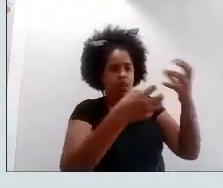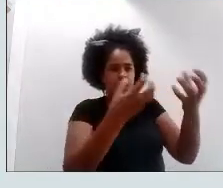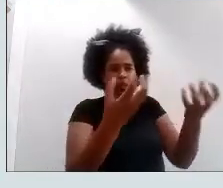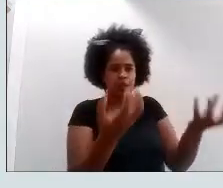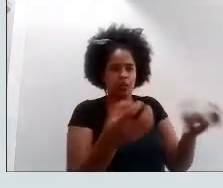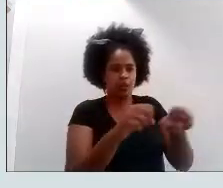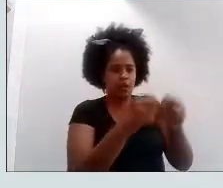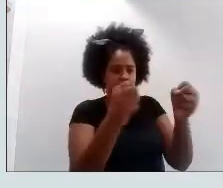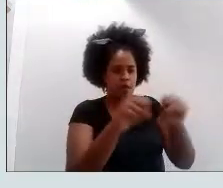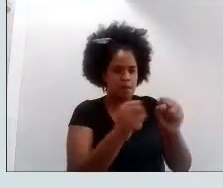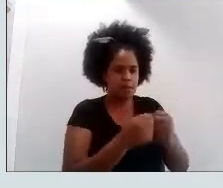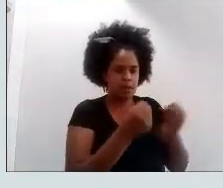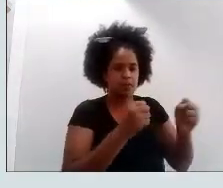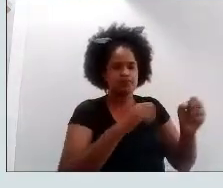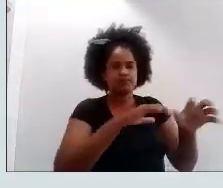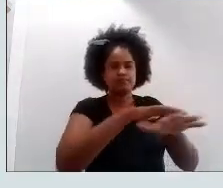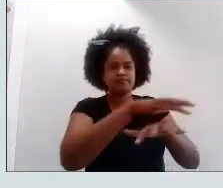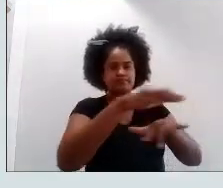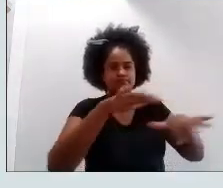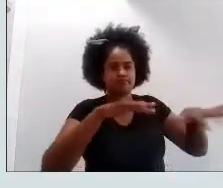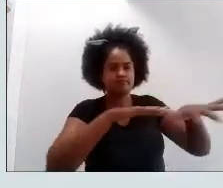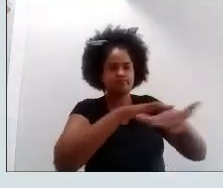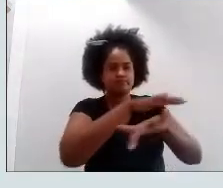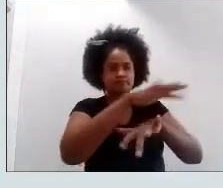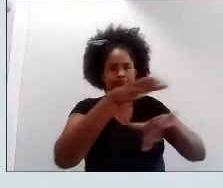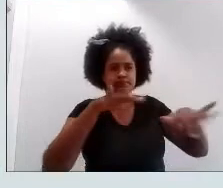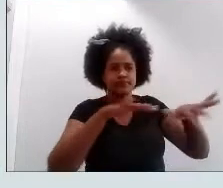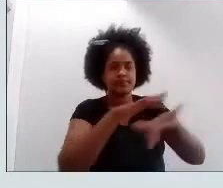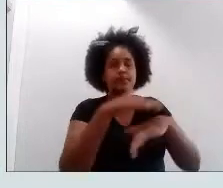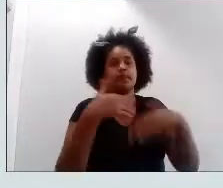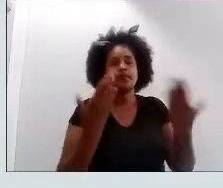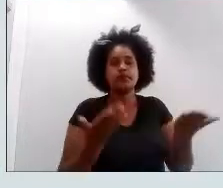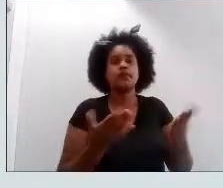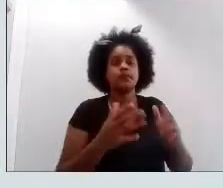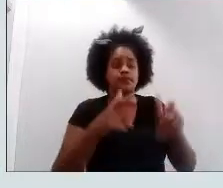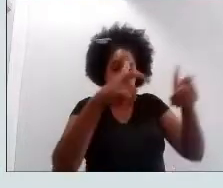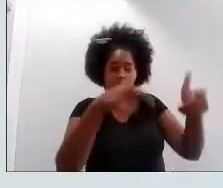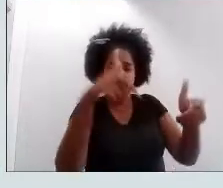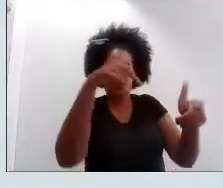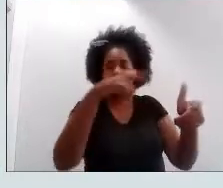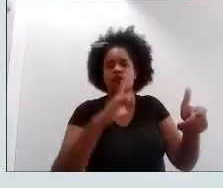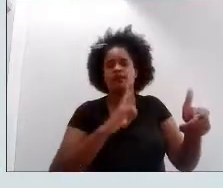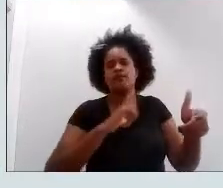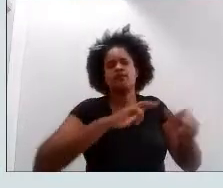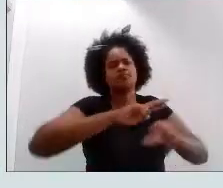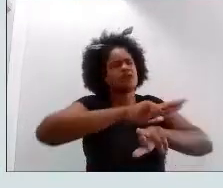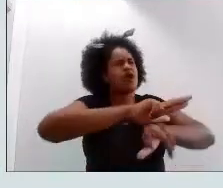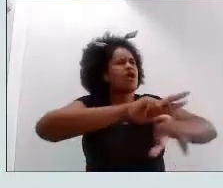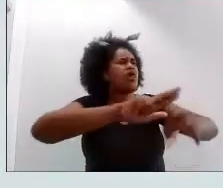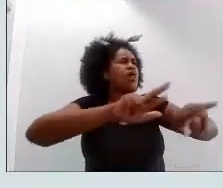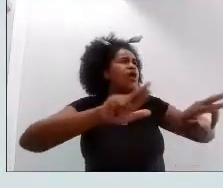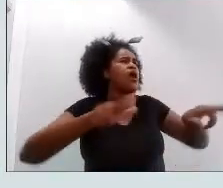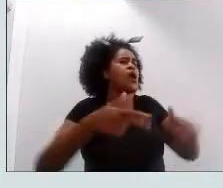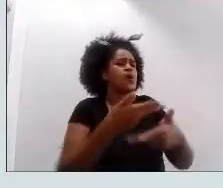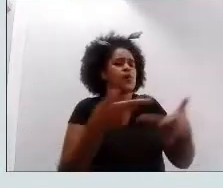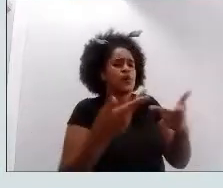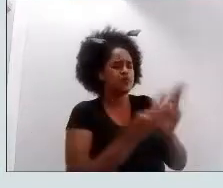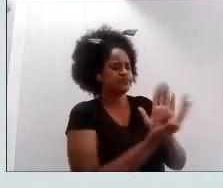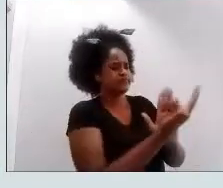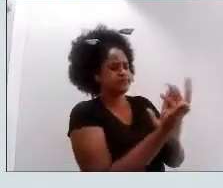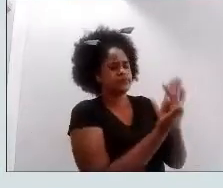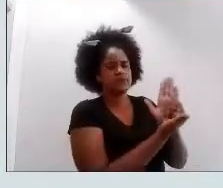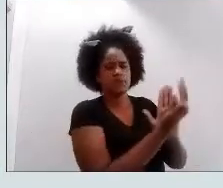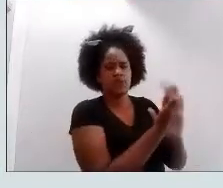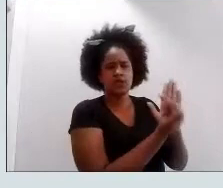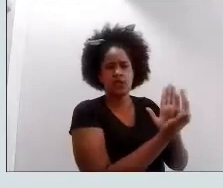camadas. E aí a gente encontra, né, nesse sítio diversos tipos de pinturas rupestres, desde os